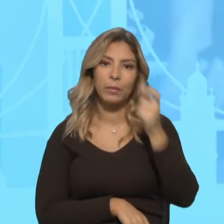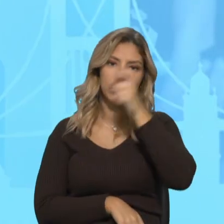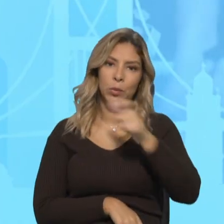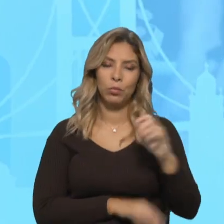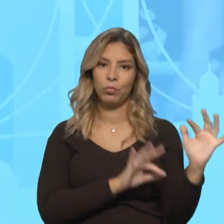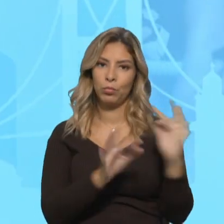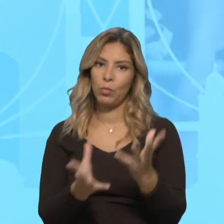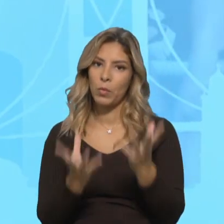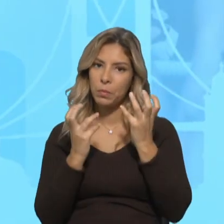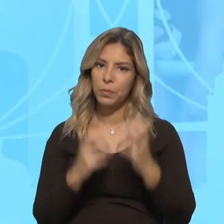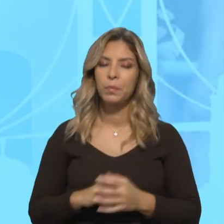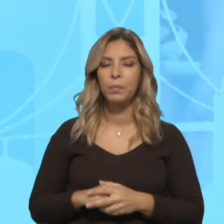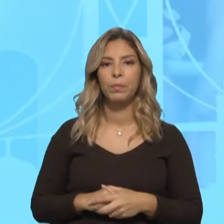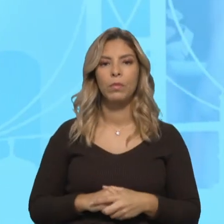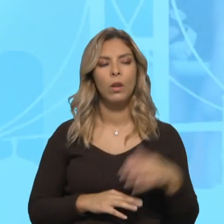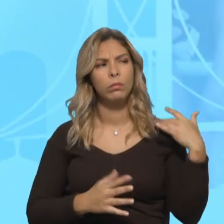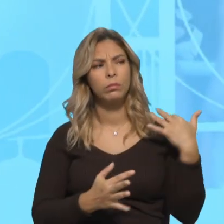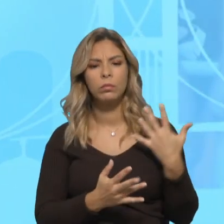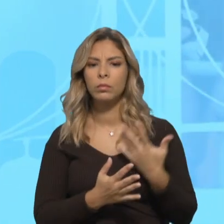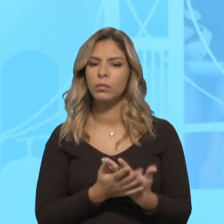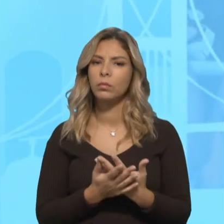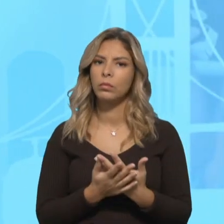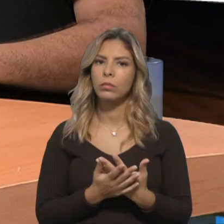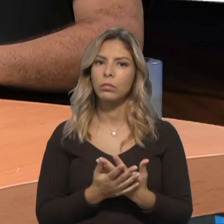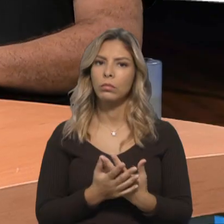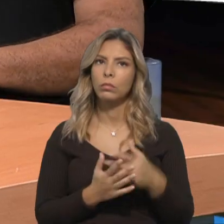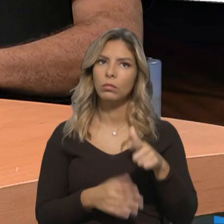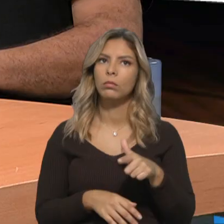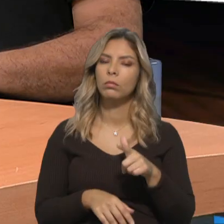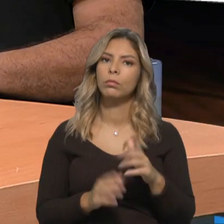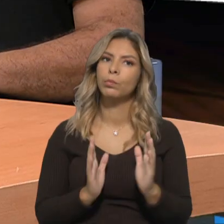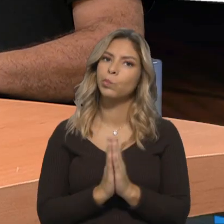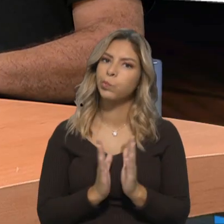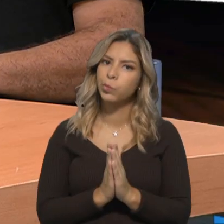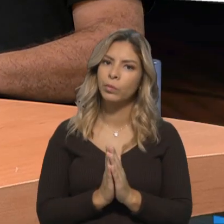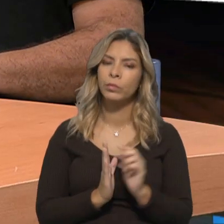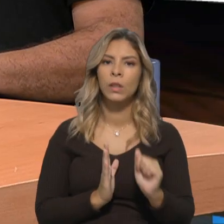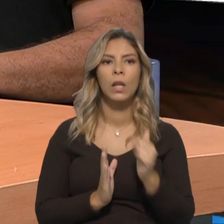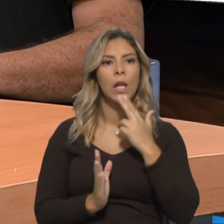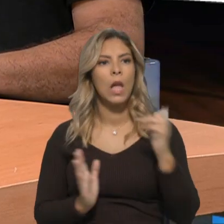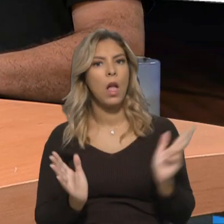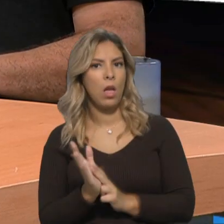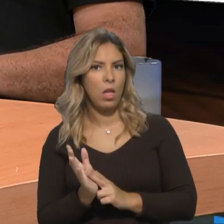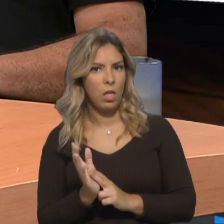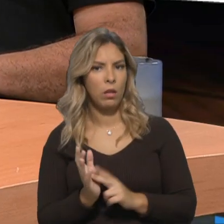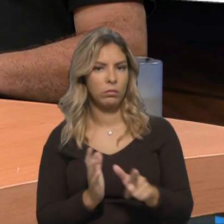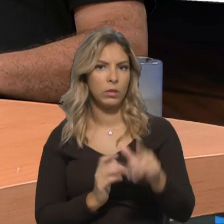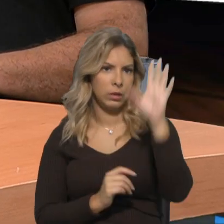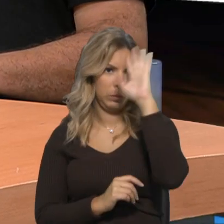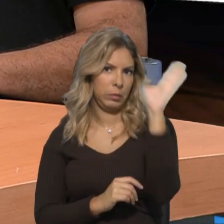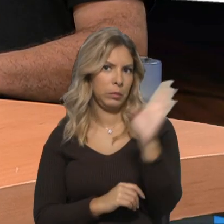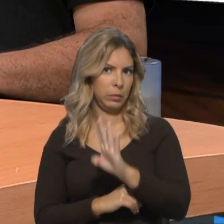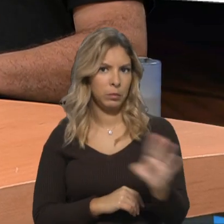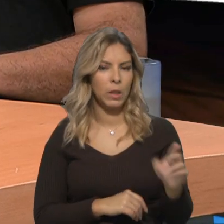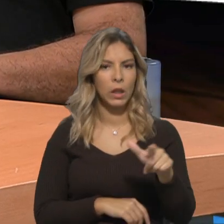tempos, o carisma missionário é uma realidade que sabe ler os acontecimentos